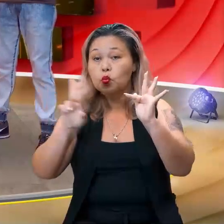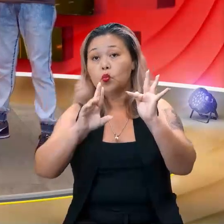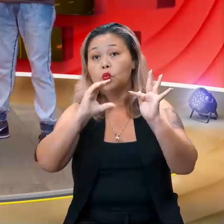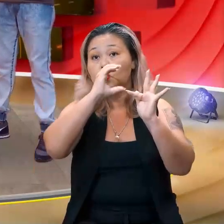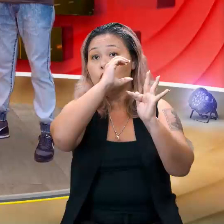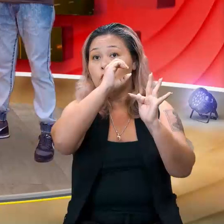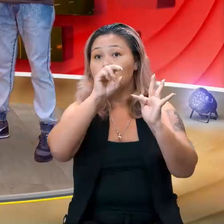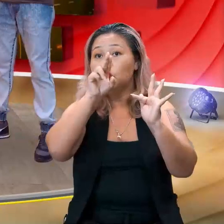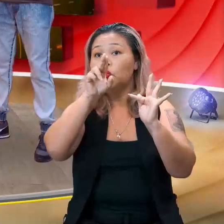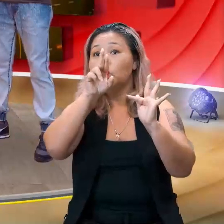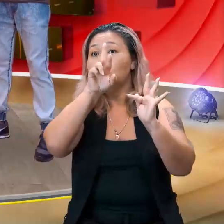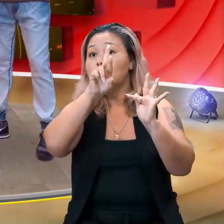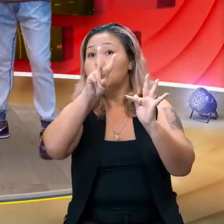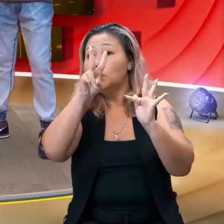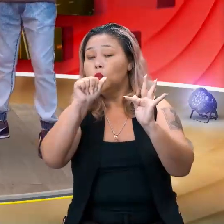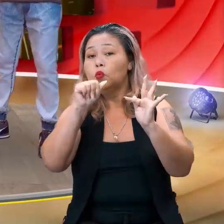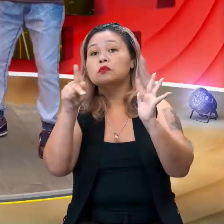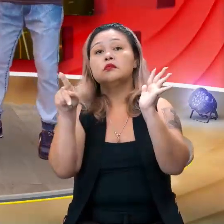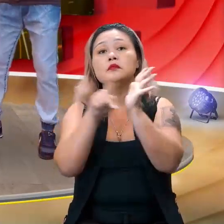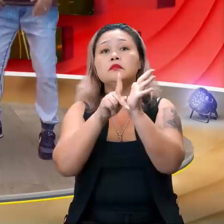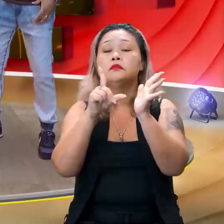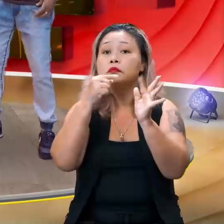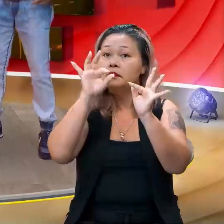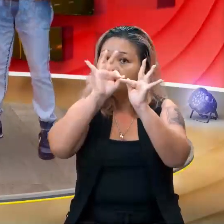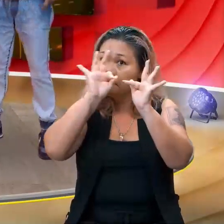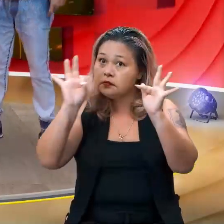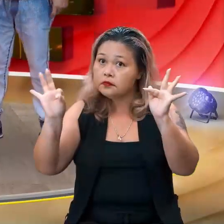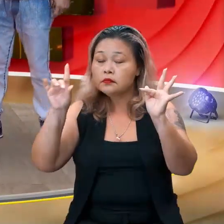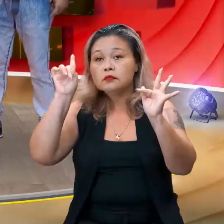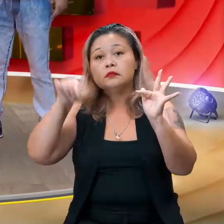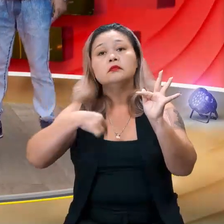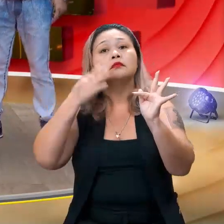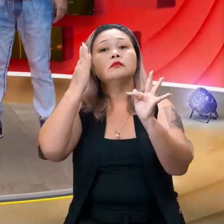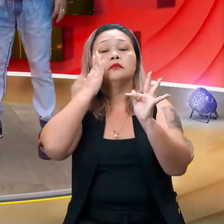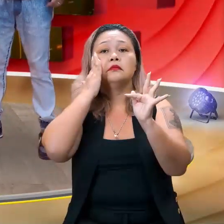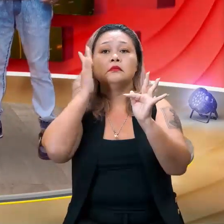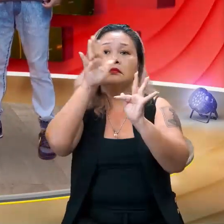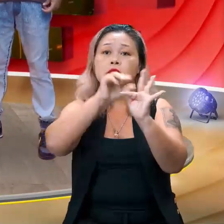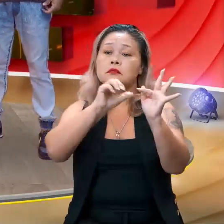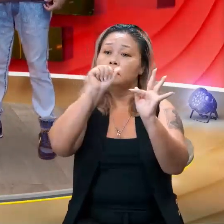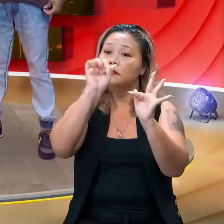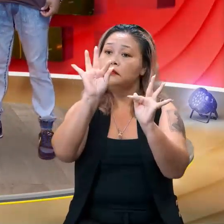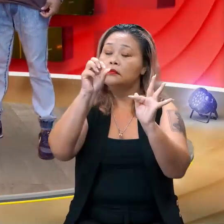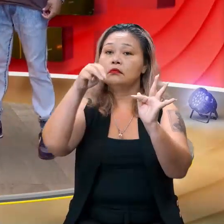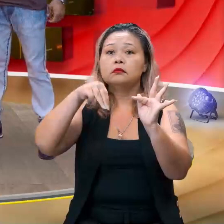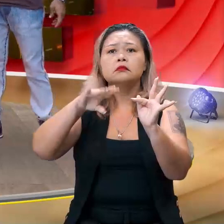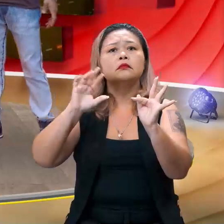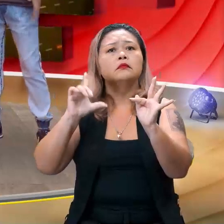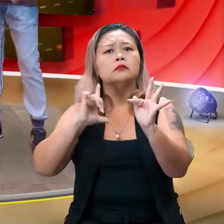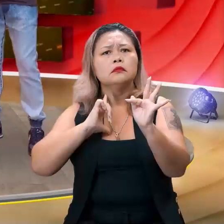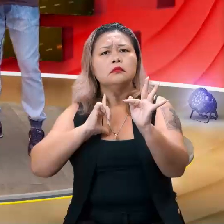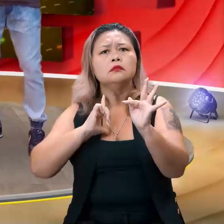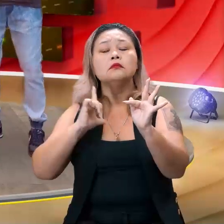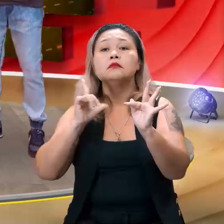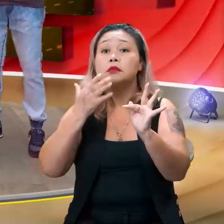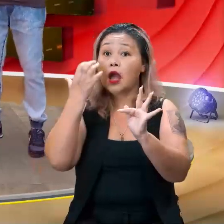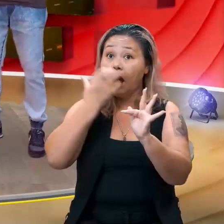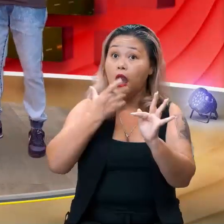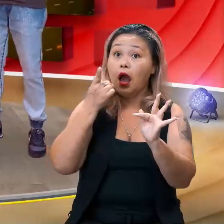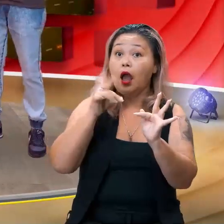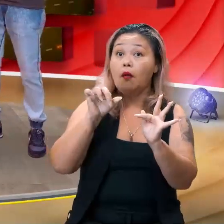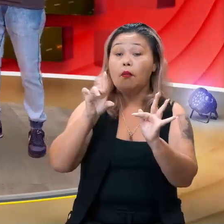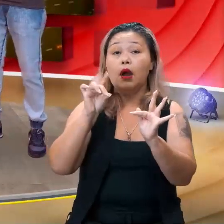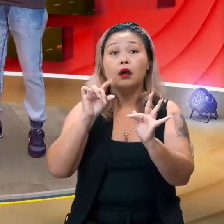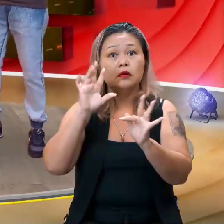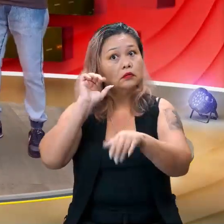uma reta, tá? Então, você viu uma reta no gráfico, você vai ver que é função afim. Isso. Ah, e função afim tem paródia, tá? Tem? Tem,